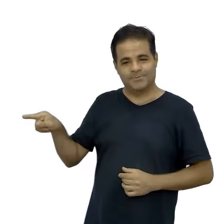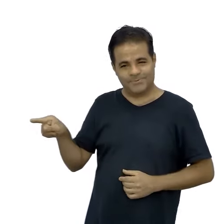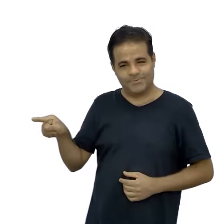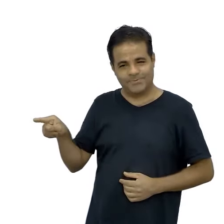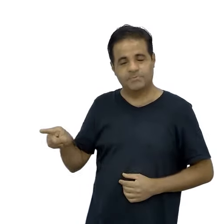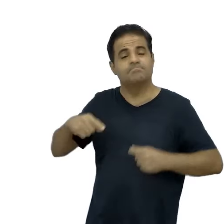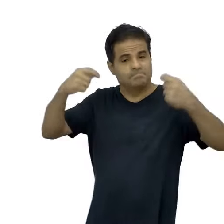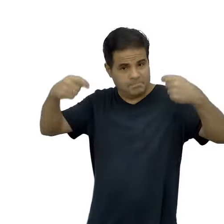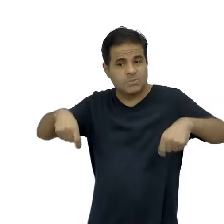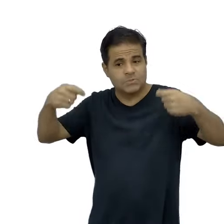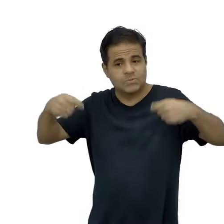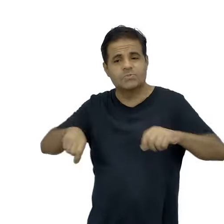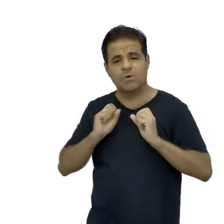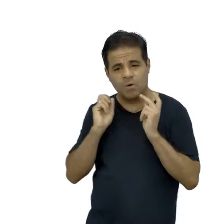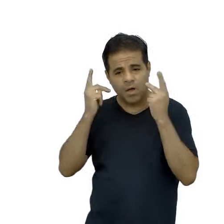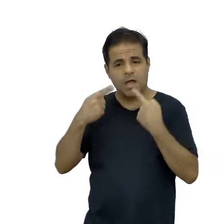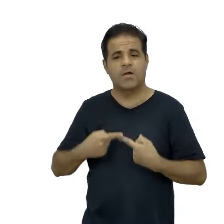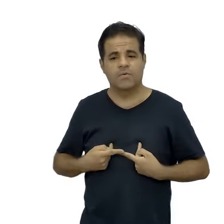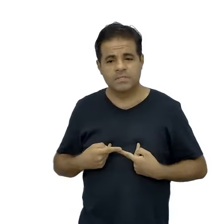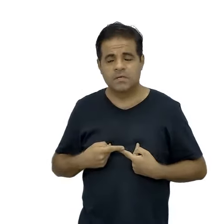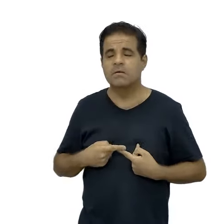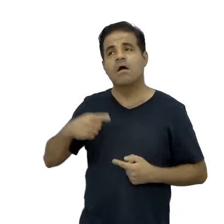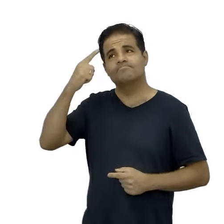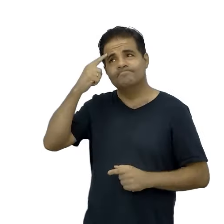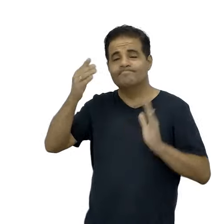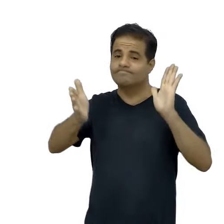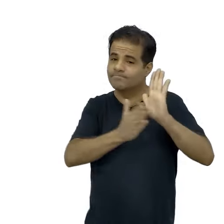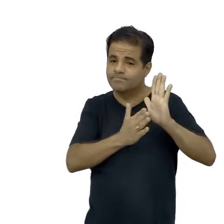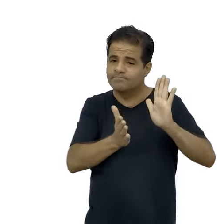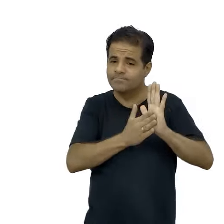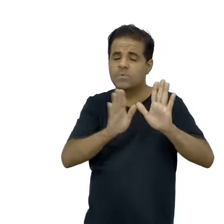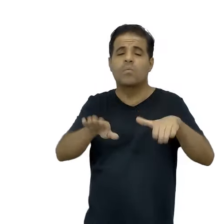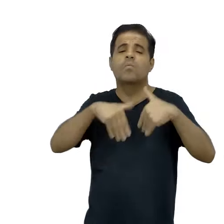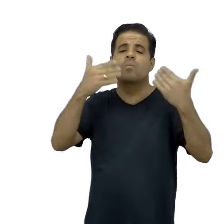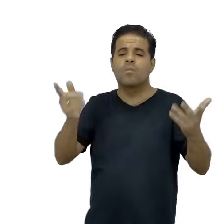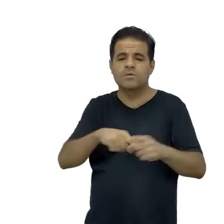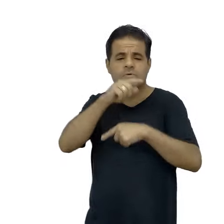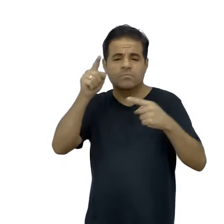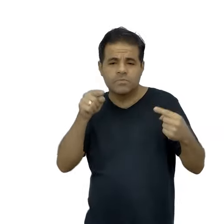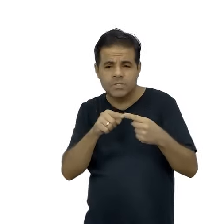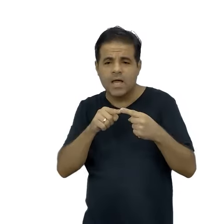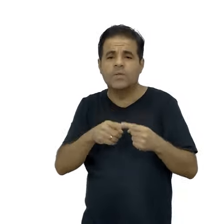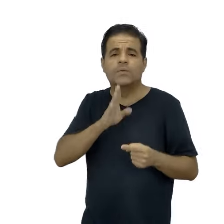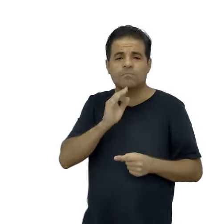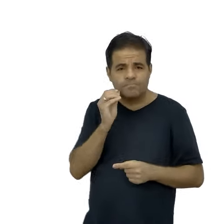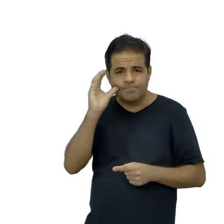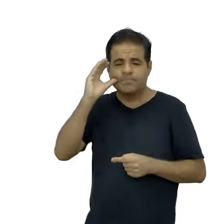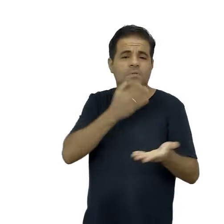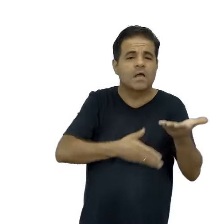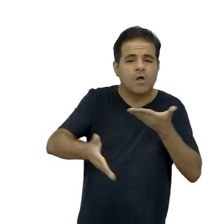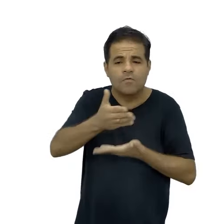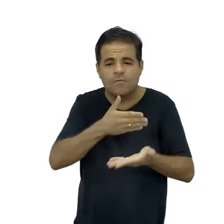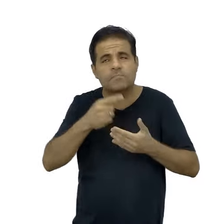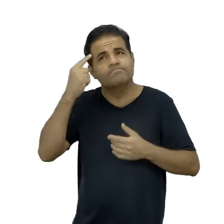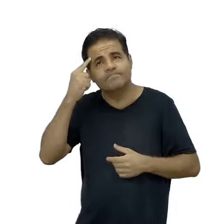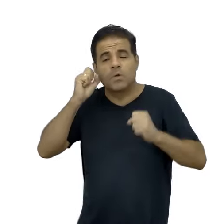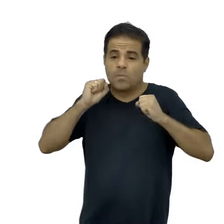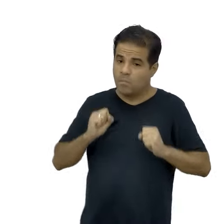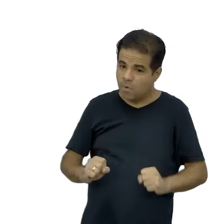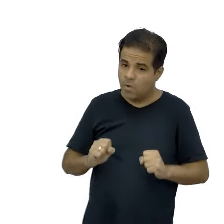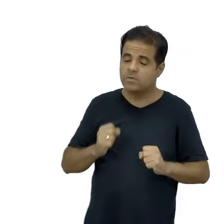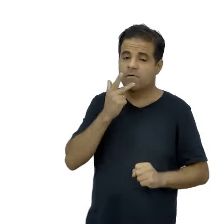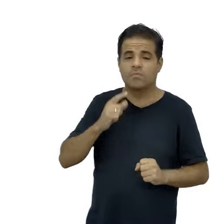foi necessário reconhecer. Com essa proposta, quais os objetos do conhecimento que estão envolvidos? Eu posso dizer que eu tenho